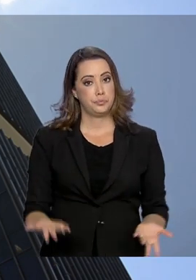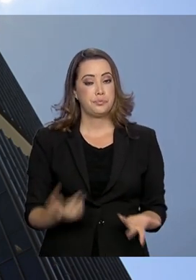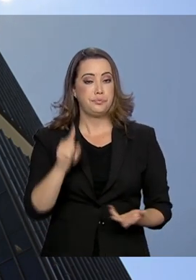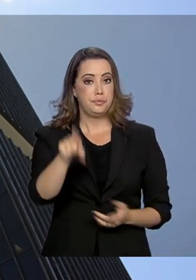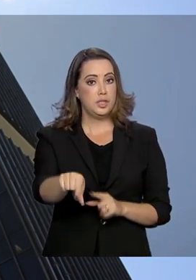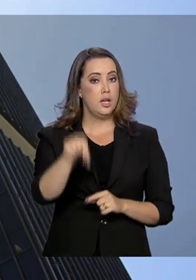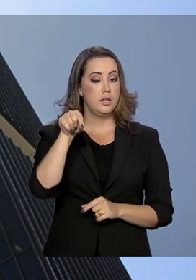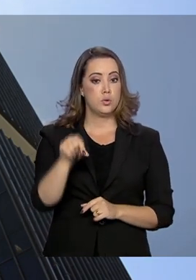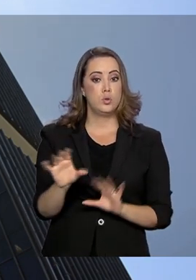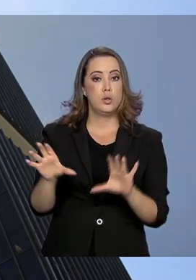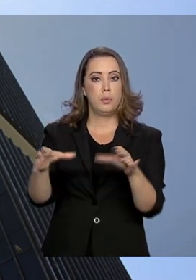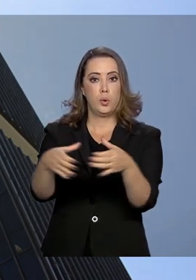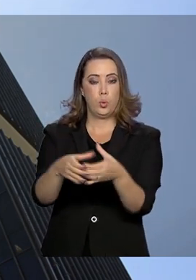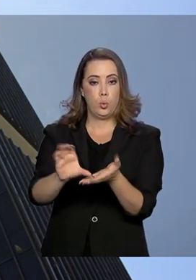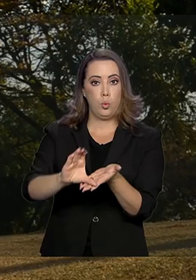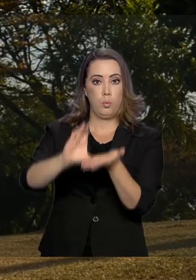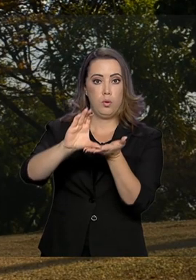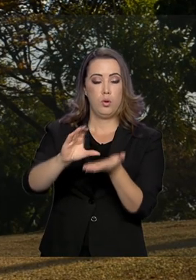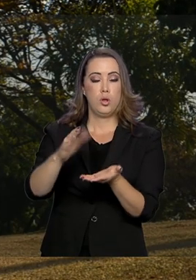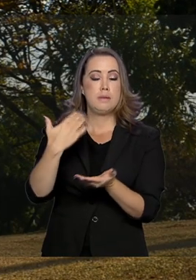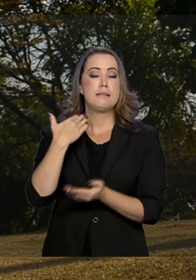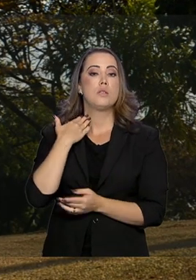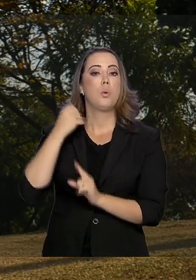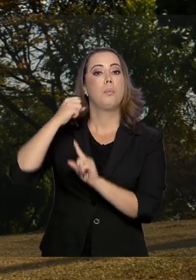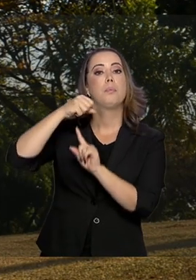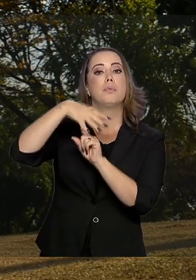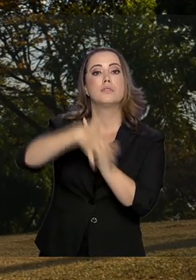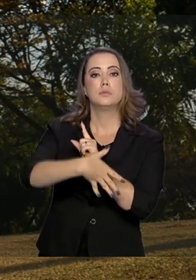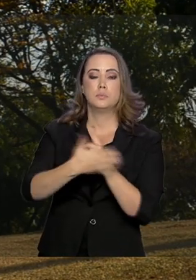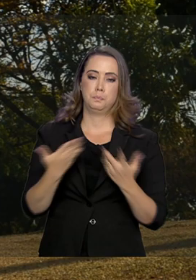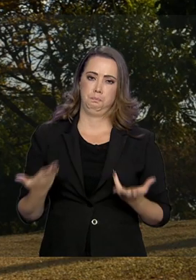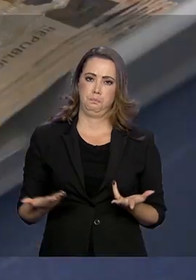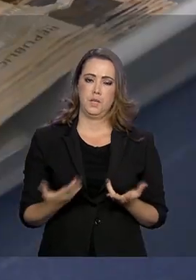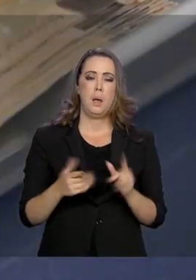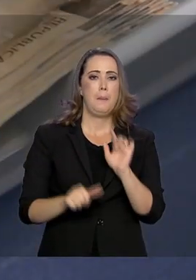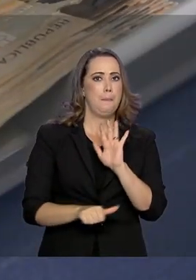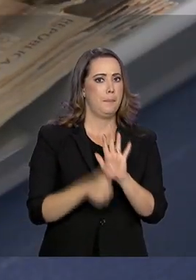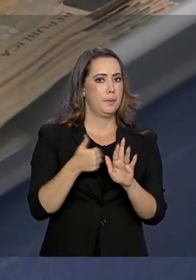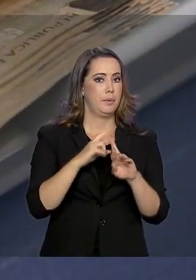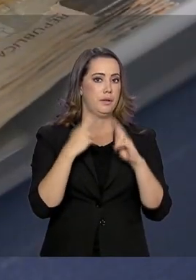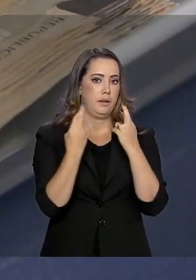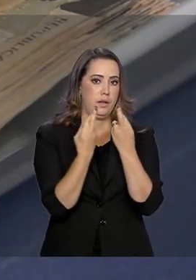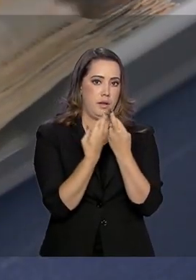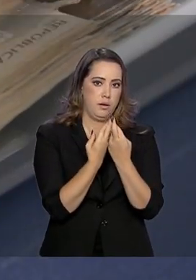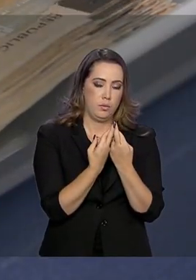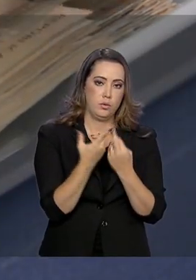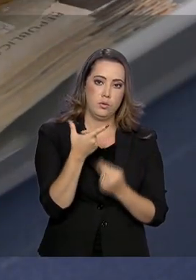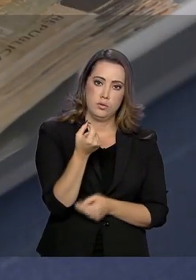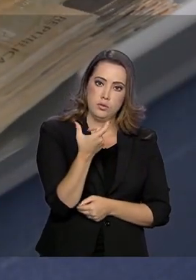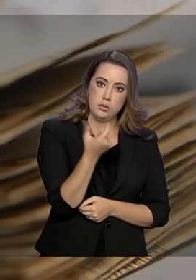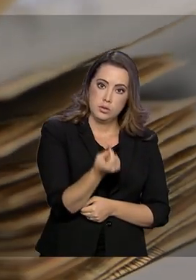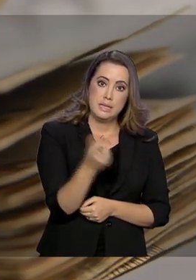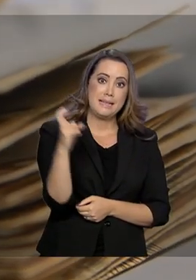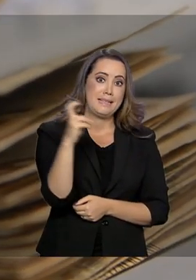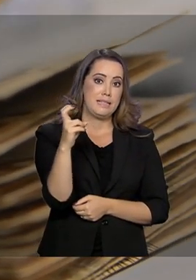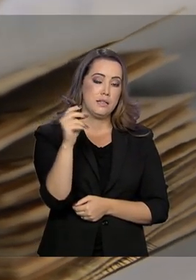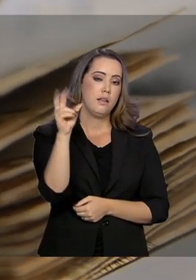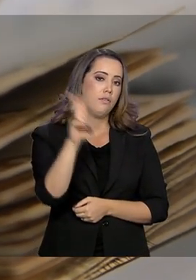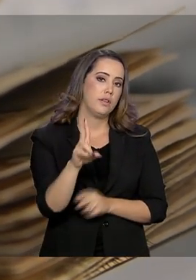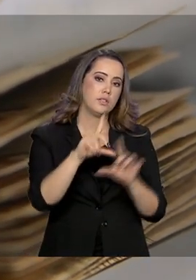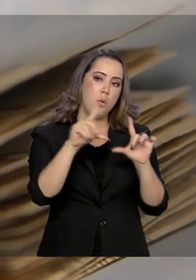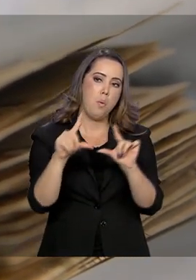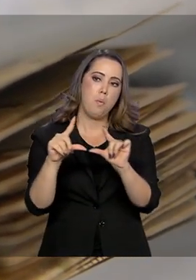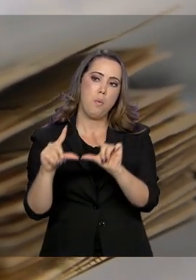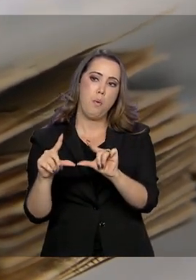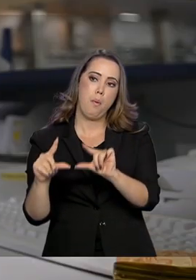Comitê de Política Monetária do Banco Central. Na primeira reunião de 2020, o COPOM baixou pela quinta vez consecutiva a Selic,